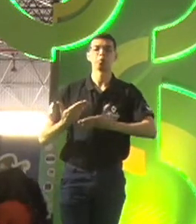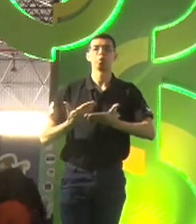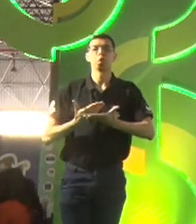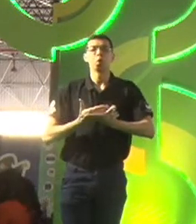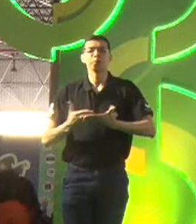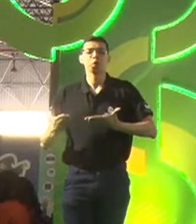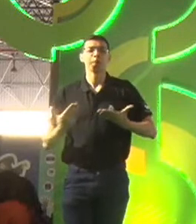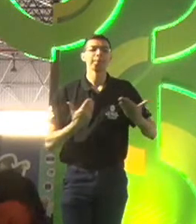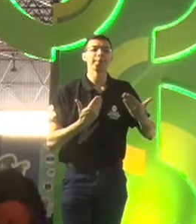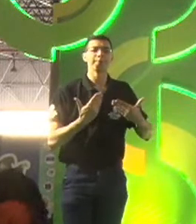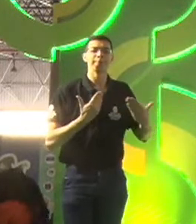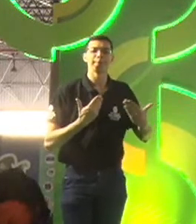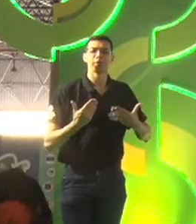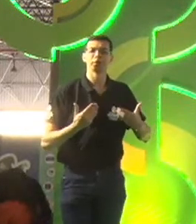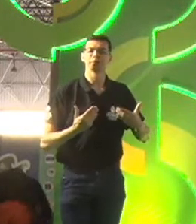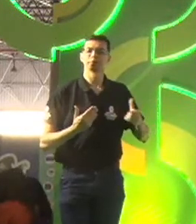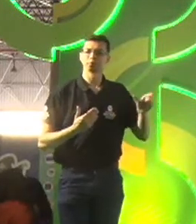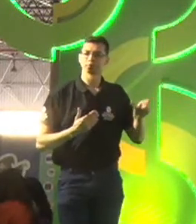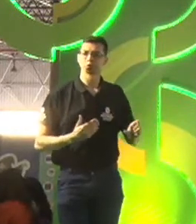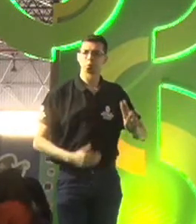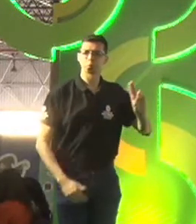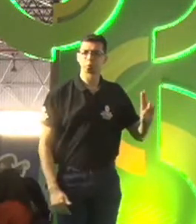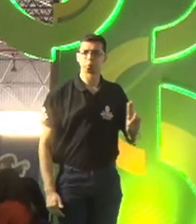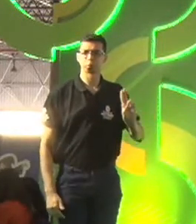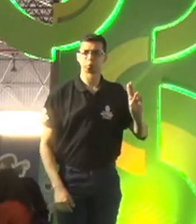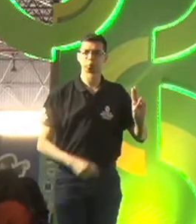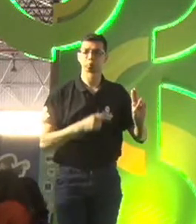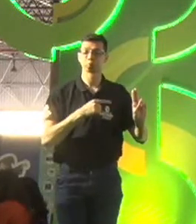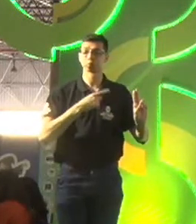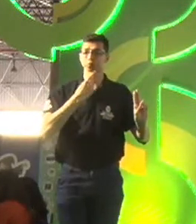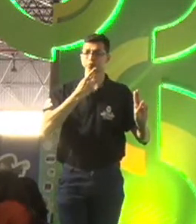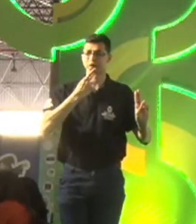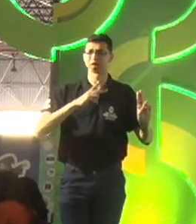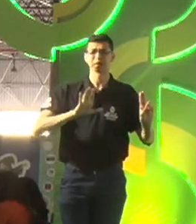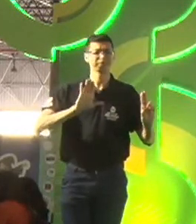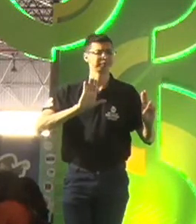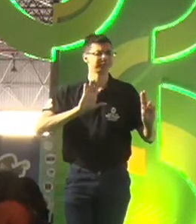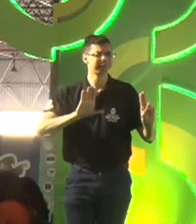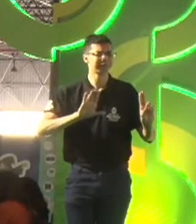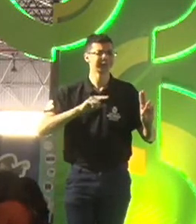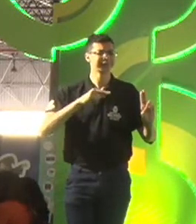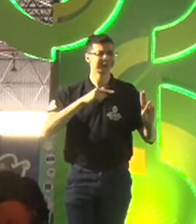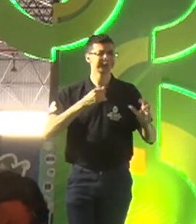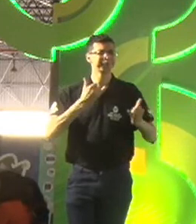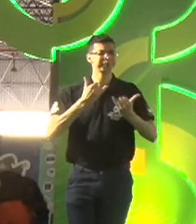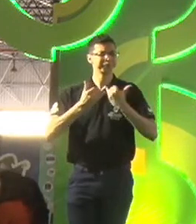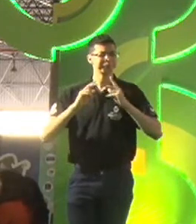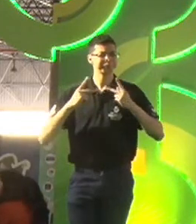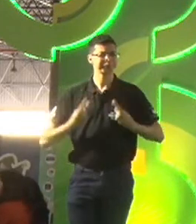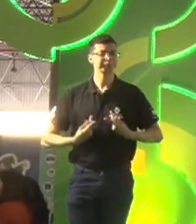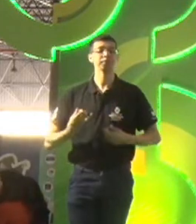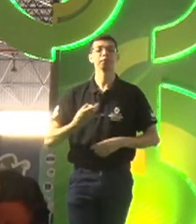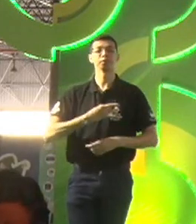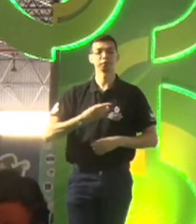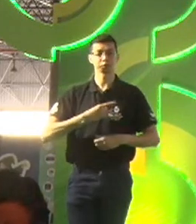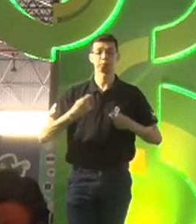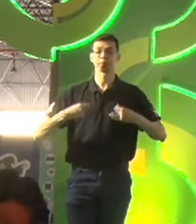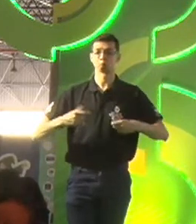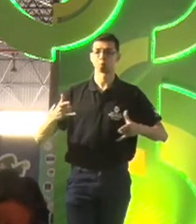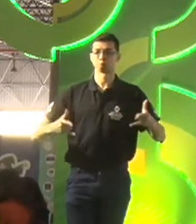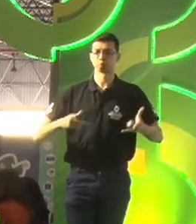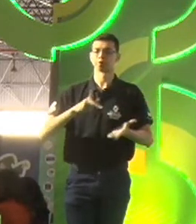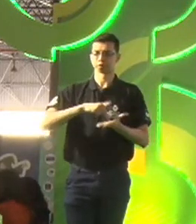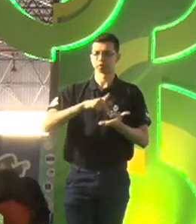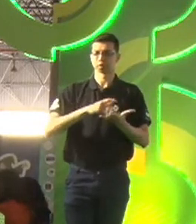a gente tinha um retorno olha um robô parecido com humano vai causar muito medo roubou ele tem que parecer com um robô mas